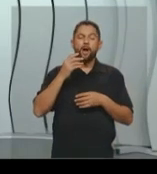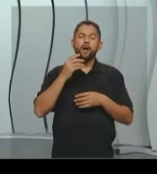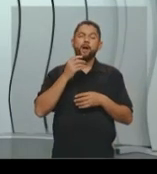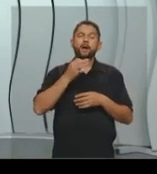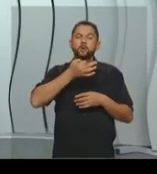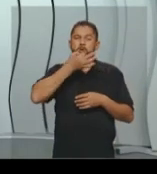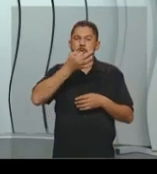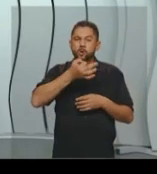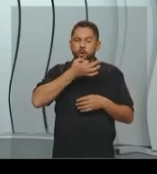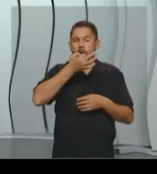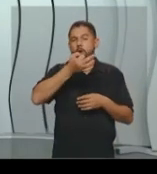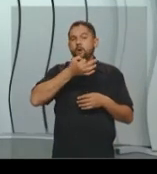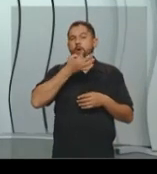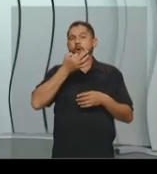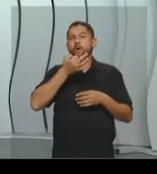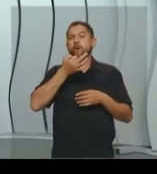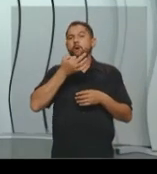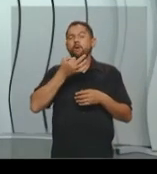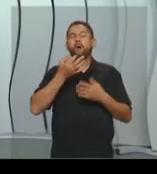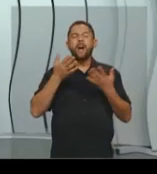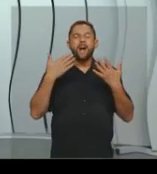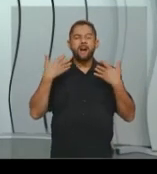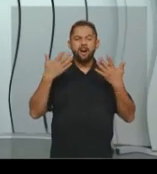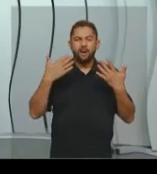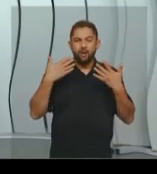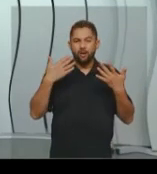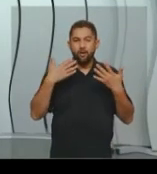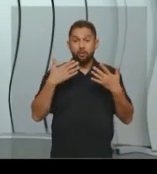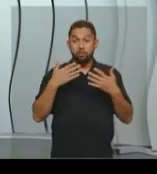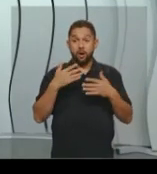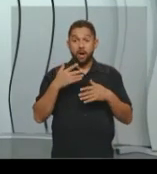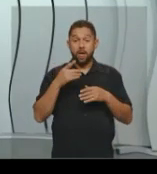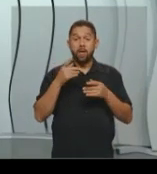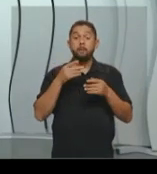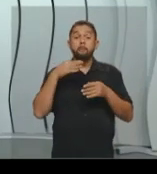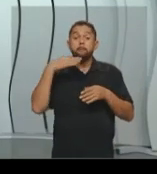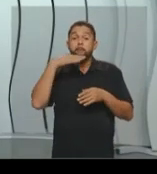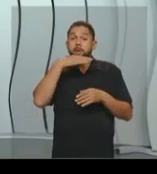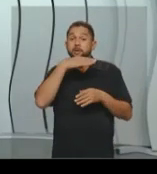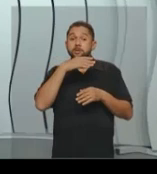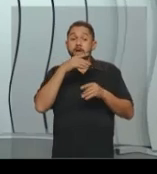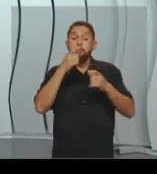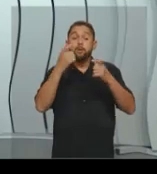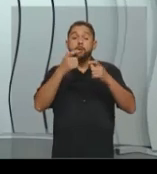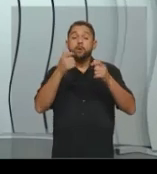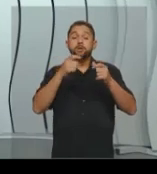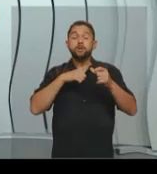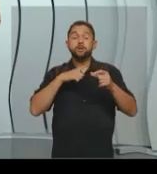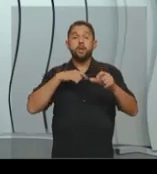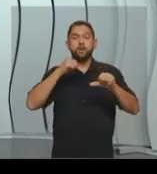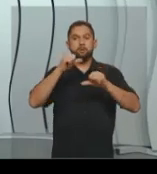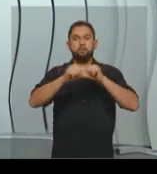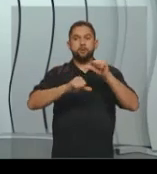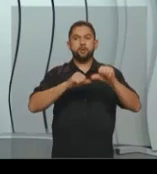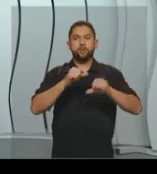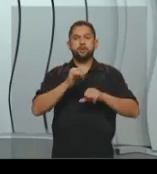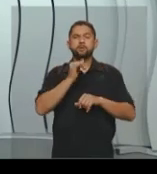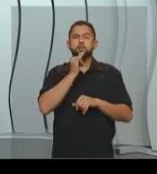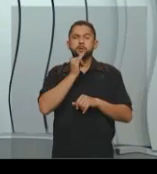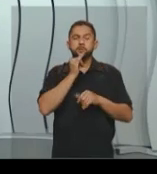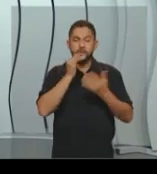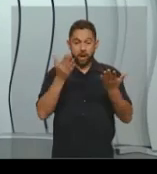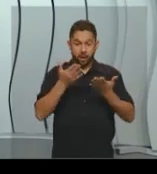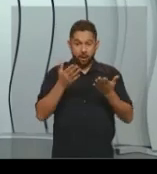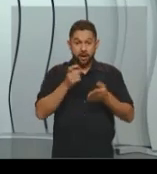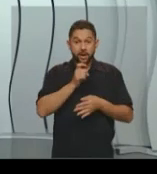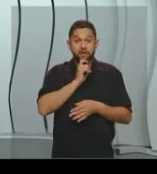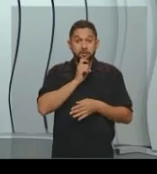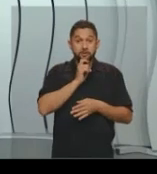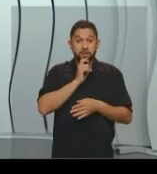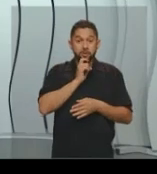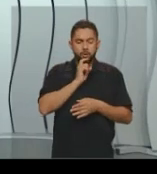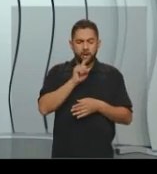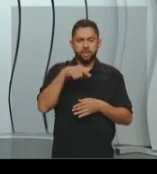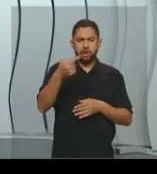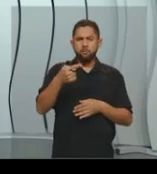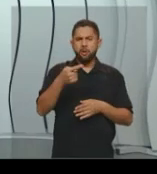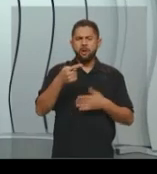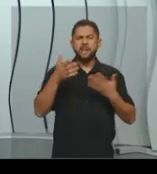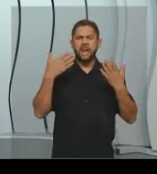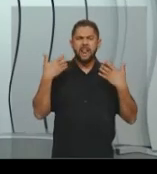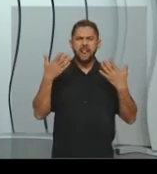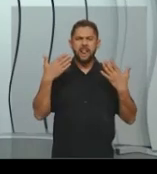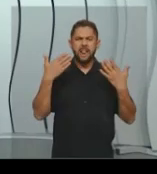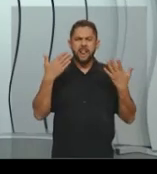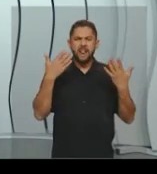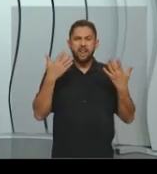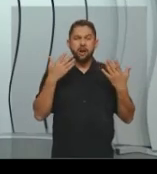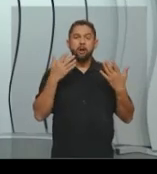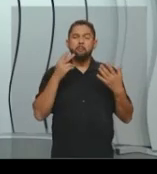Os sentidos, eles recepcionam aquilo que muda, aquilo que se transforma. Agora eu estou sentindo frio, daqui a pouco eu sinto calor,